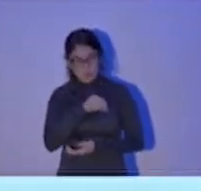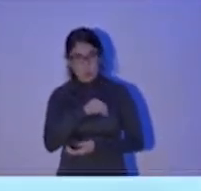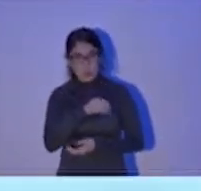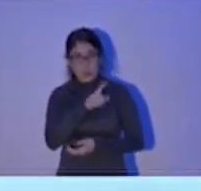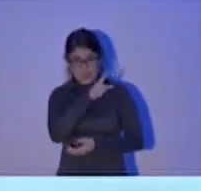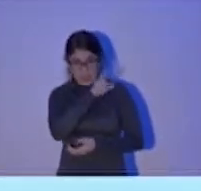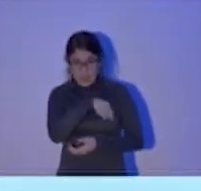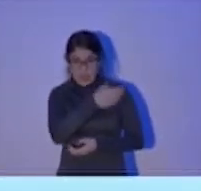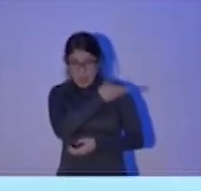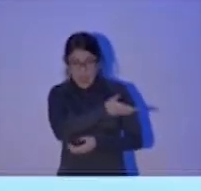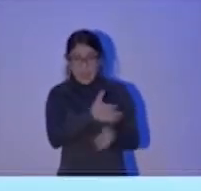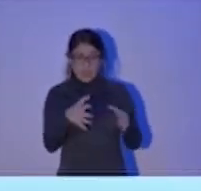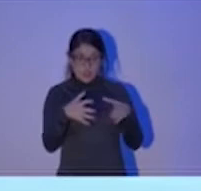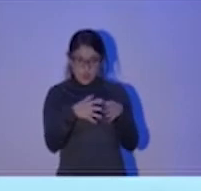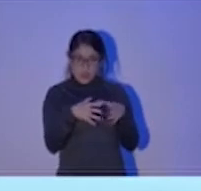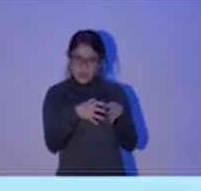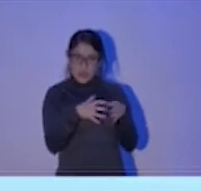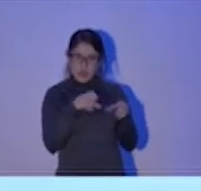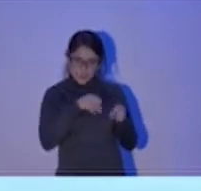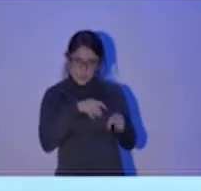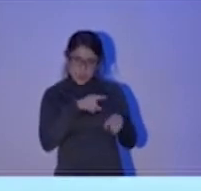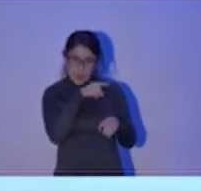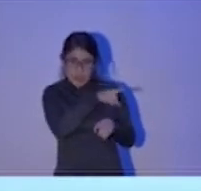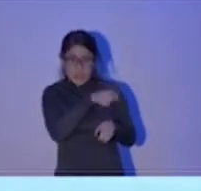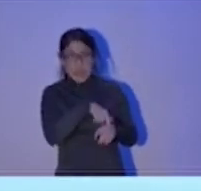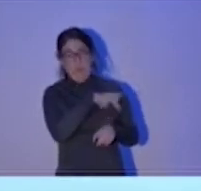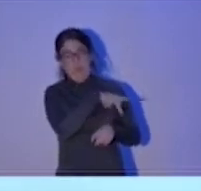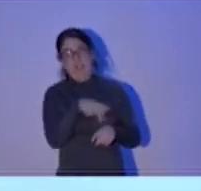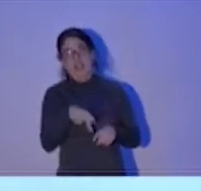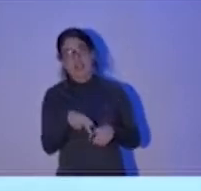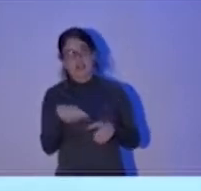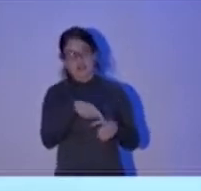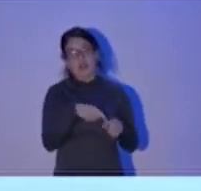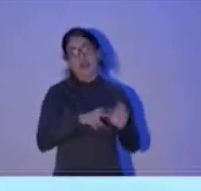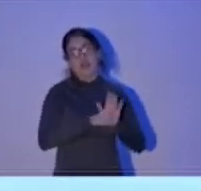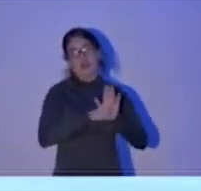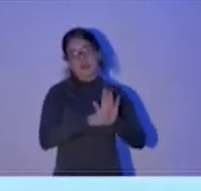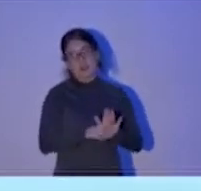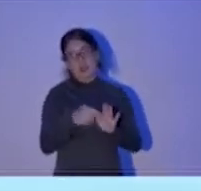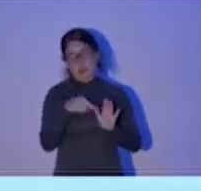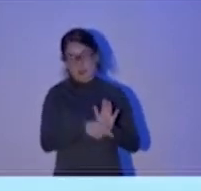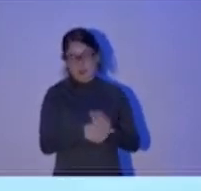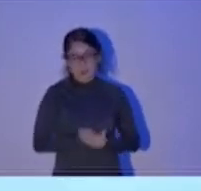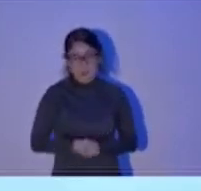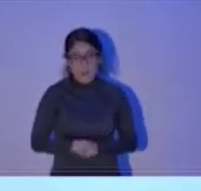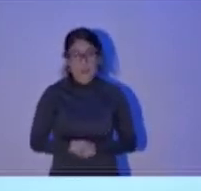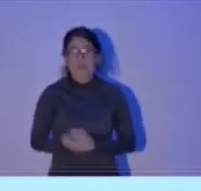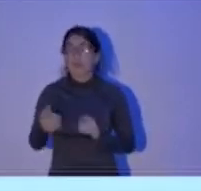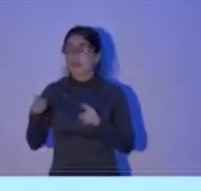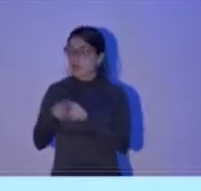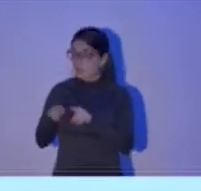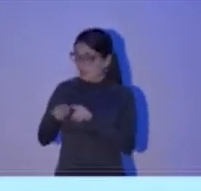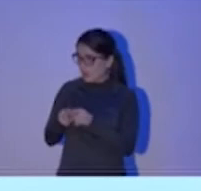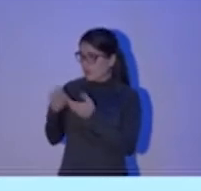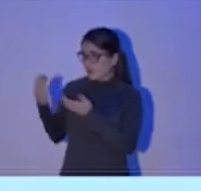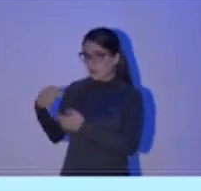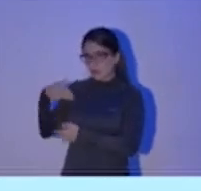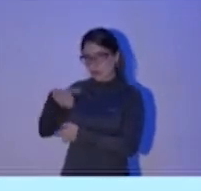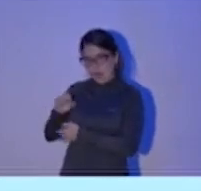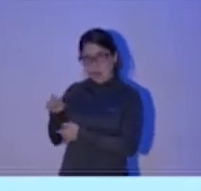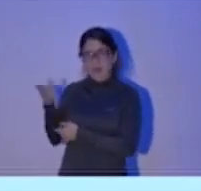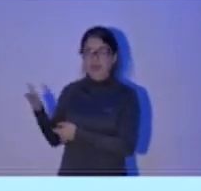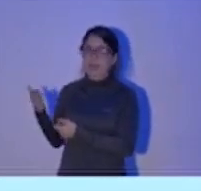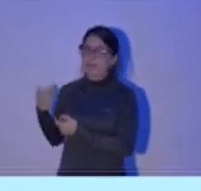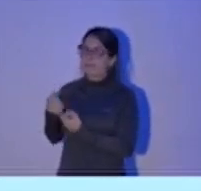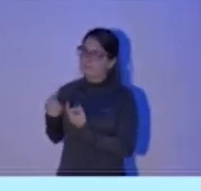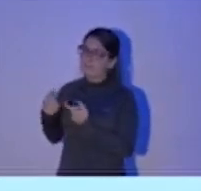acolhido muito bem. Agradecer o trabalho da Comissão Externa de Fiscalização do MEC também, que tem sido um grande parceiro nas